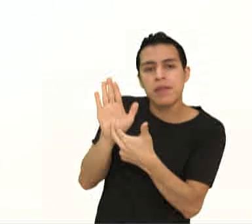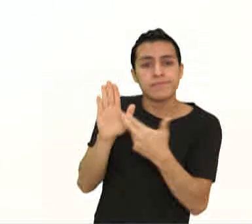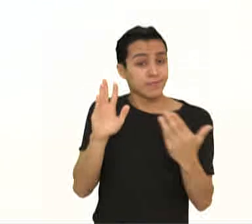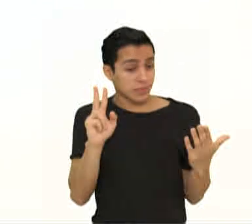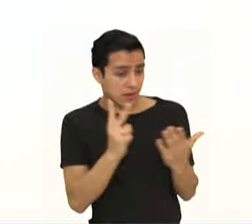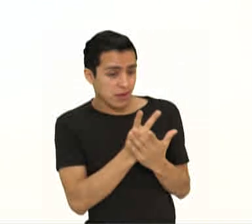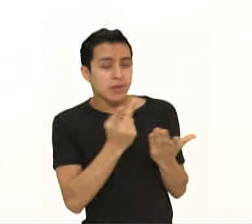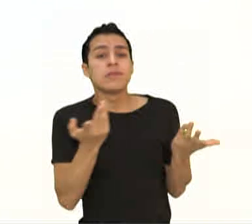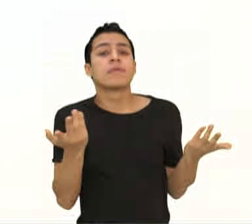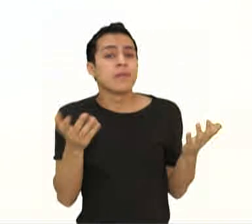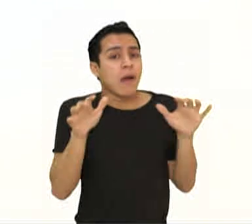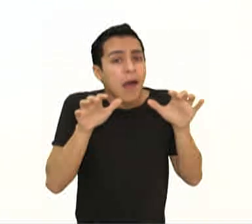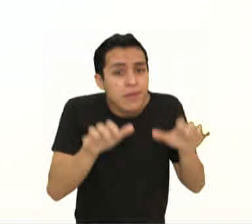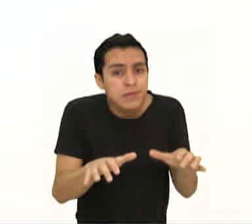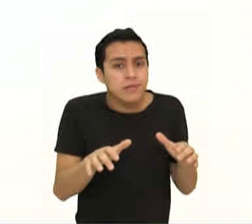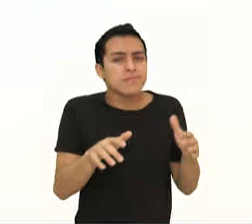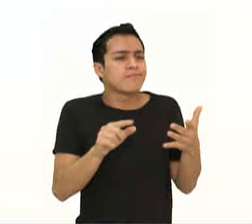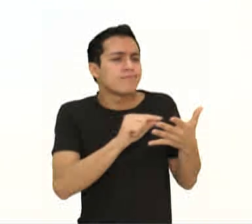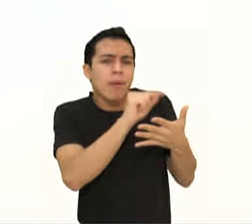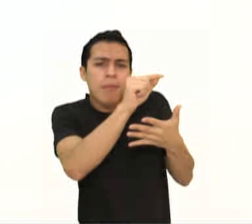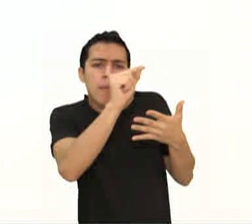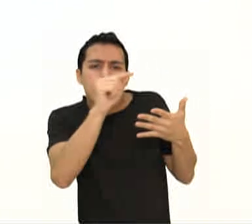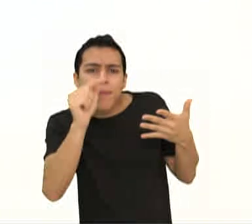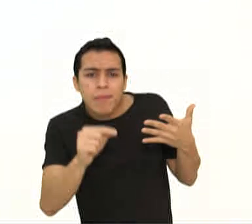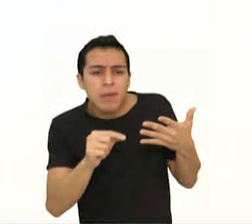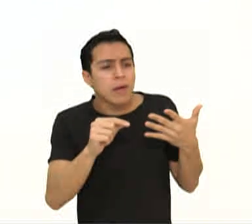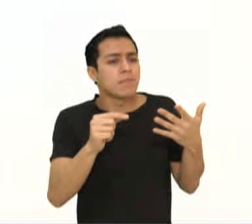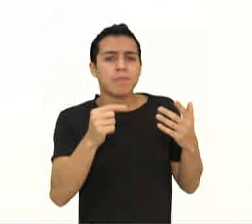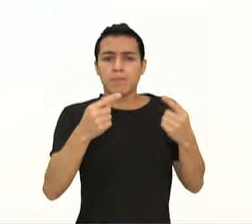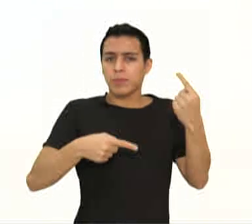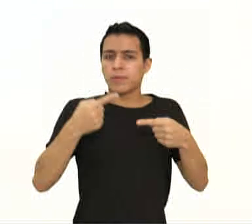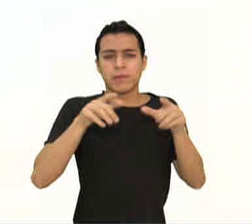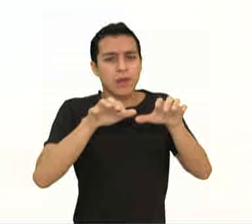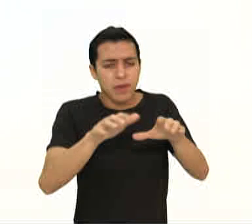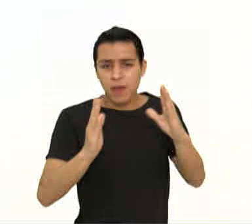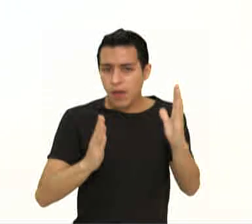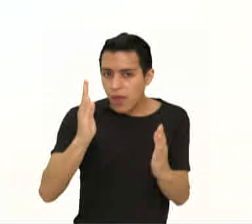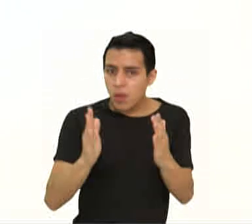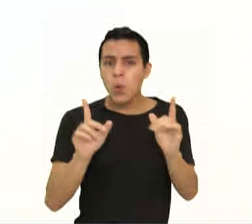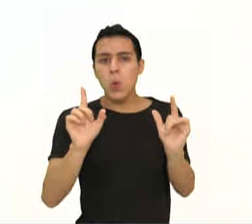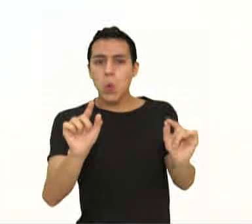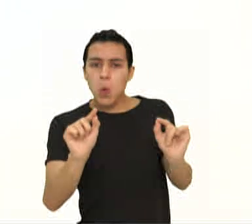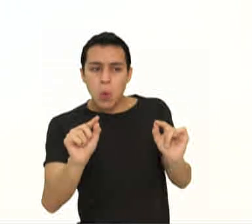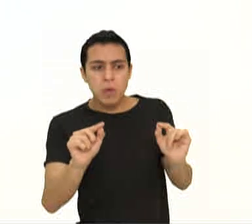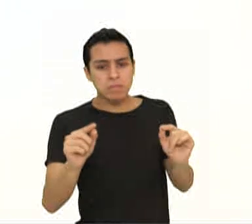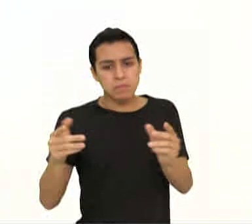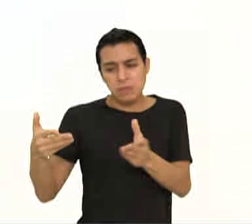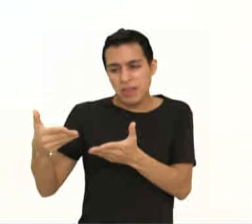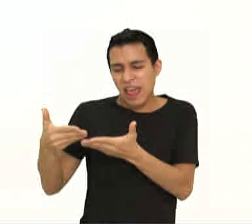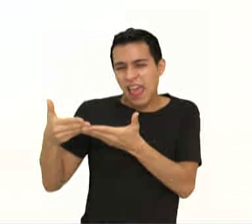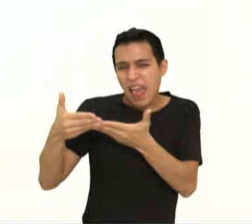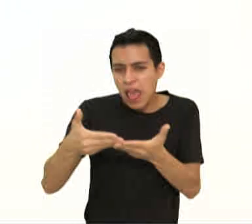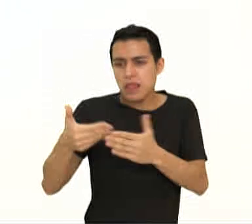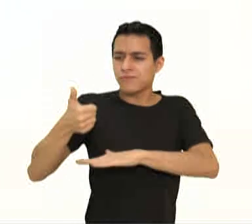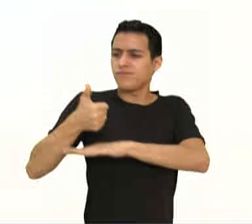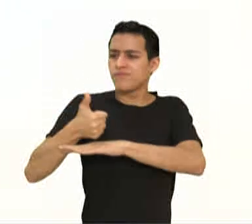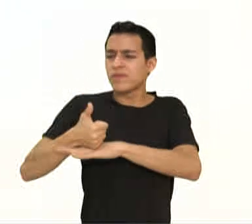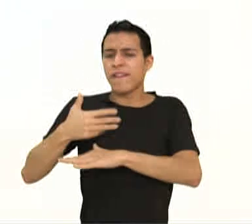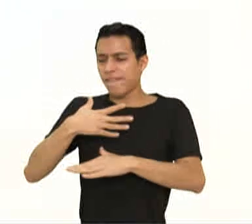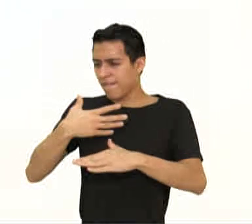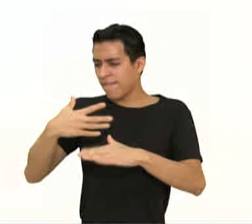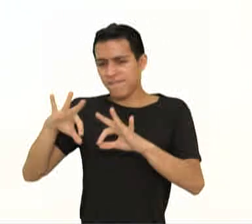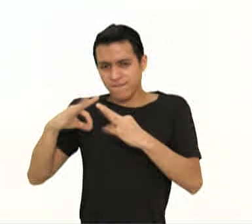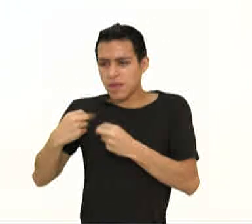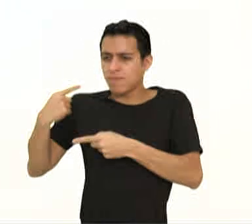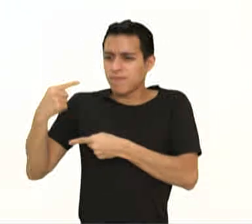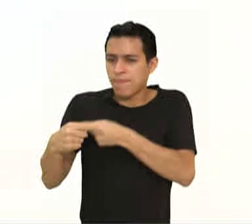com praticamente todas as iniciativas políticas daquela época, desde a implantação das capitanias hereditárias, que conforme o próprio